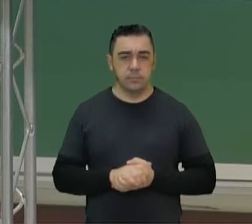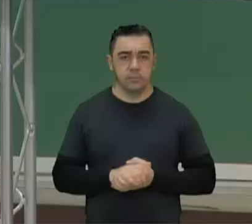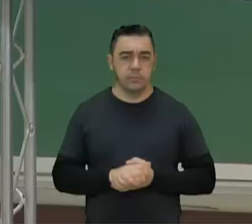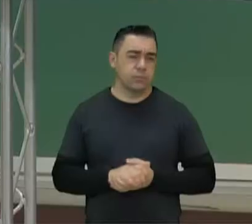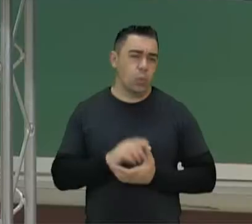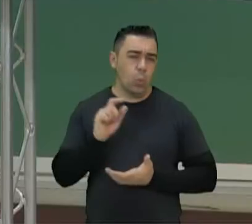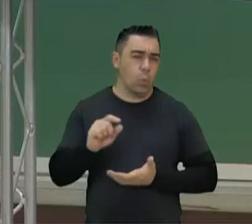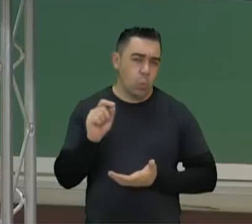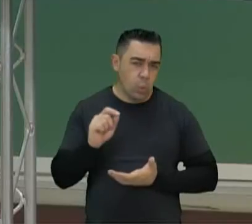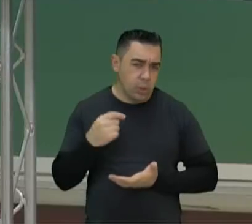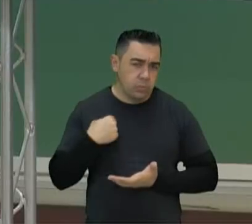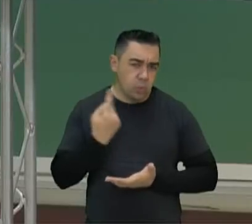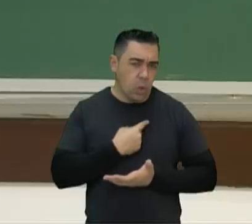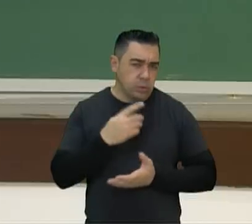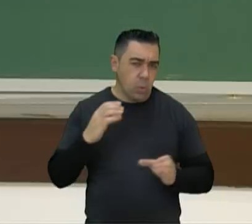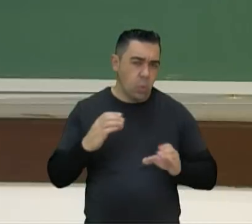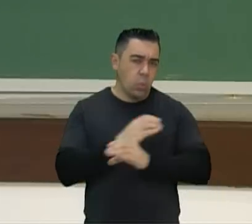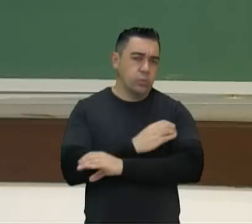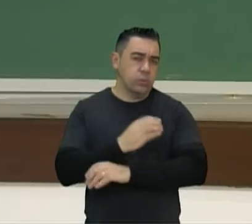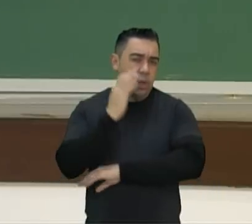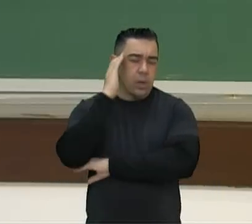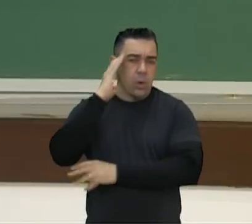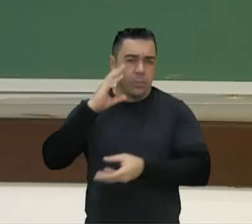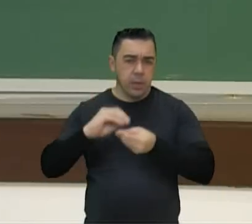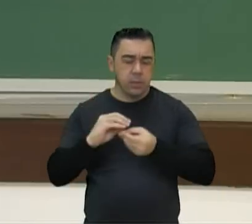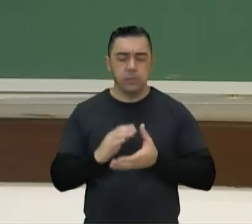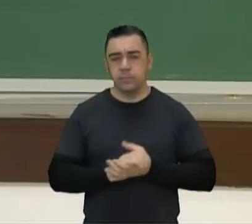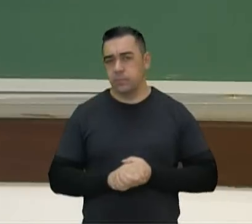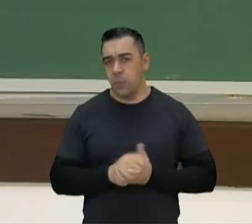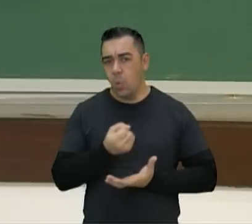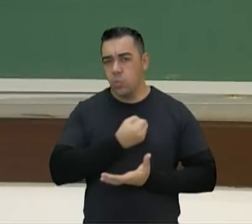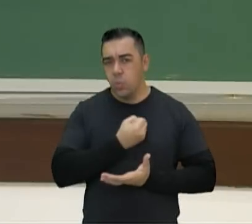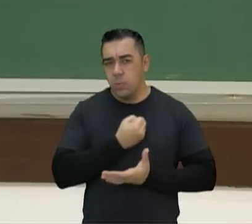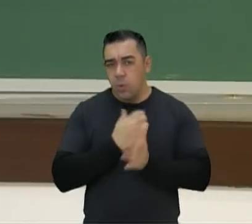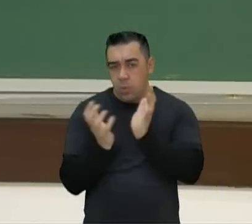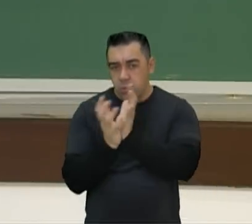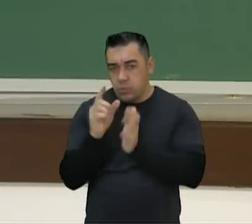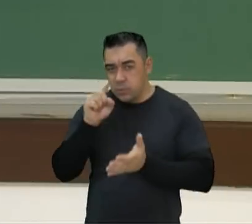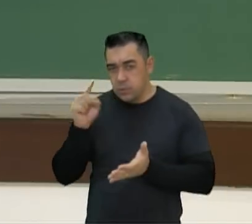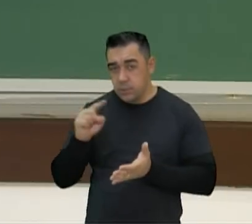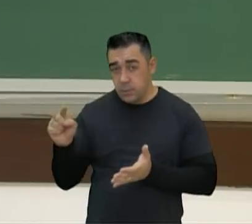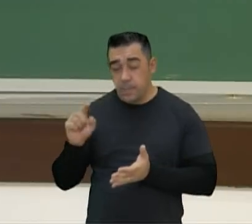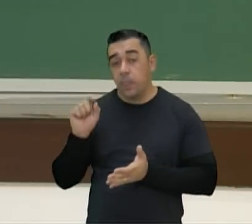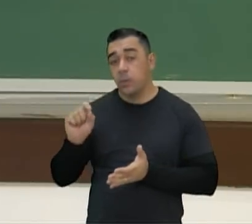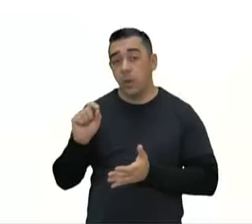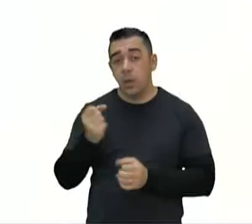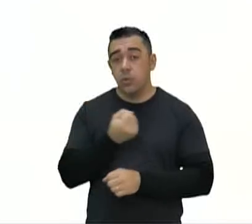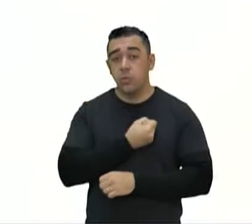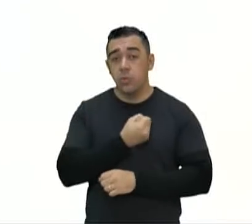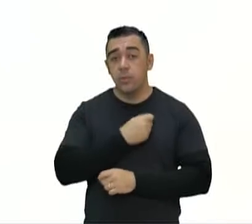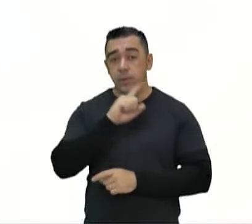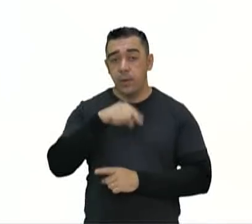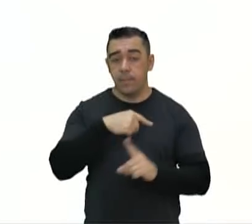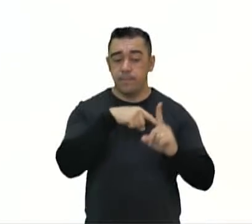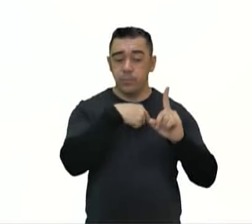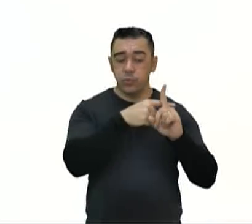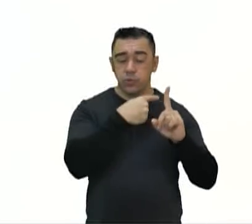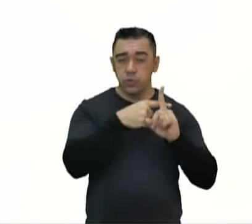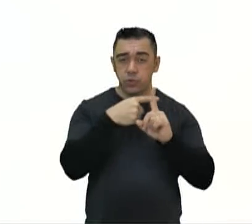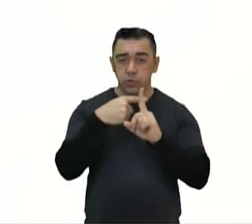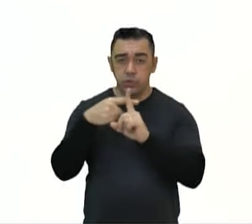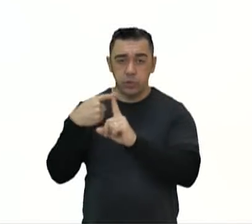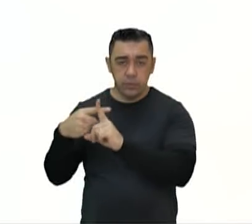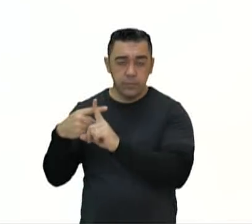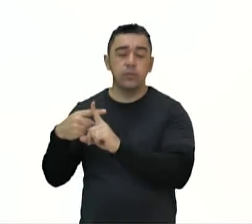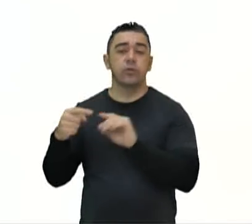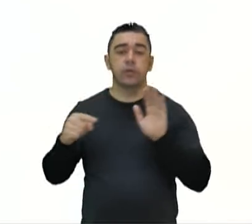O que podemos concluir então? Os números inteiros, eles são os números positivos,